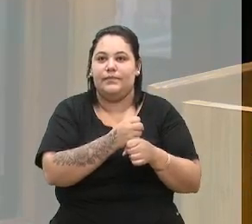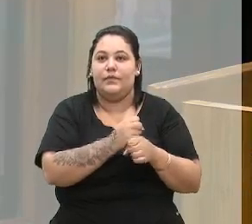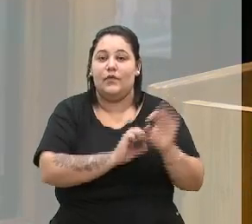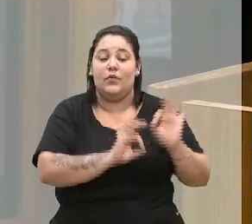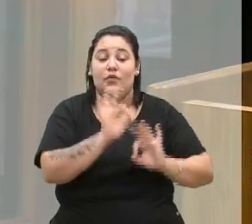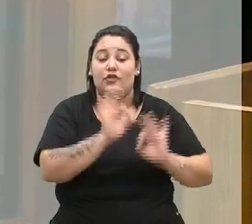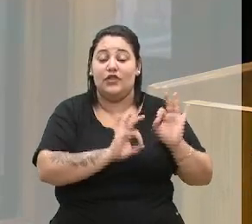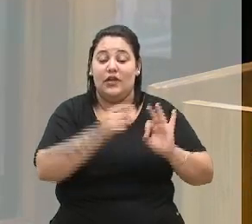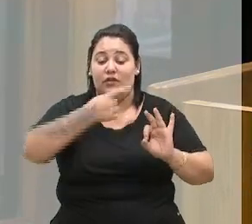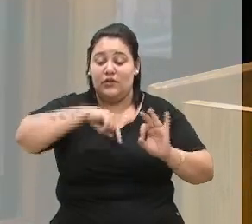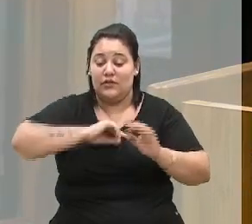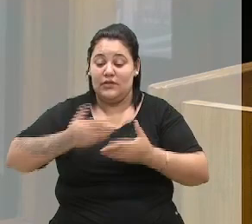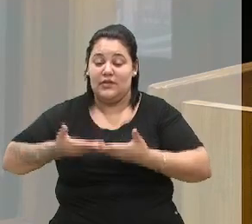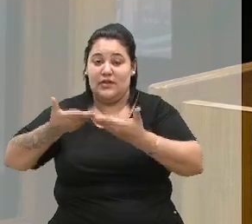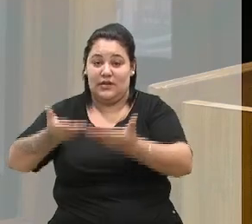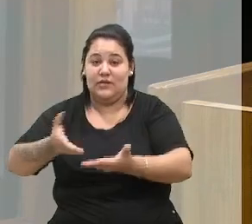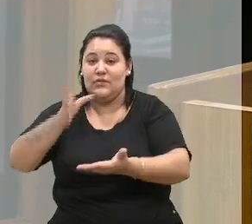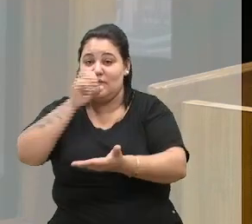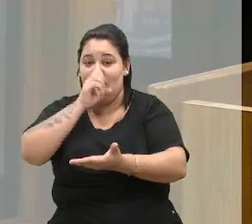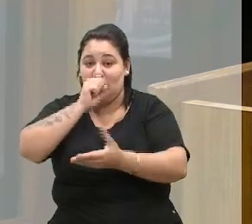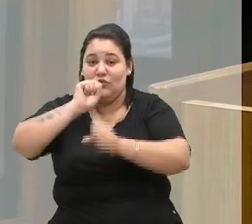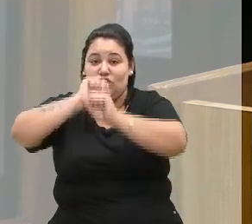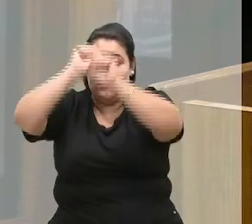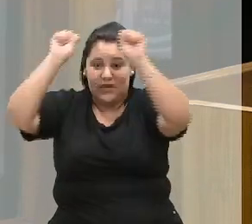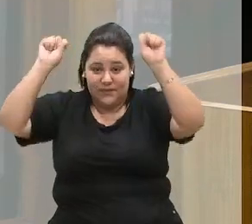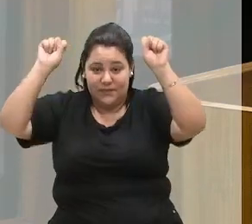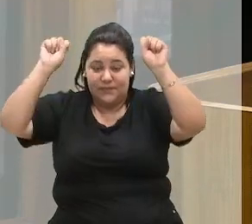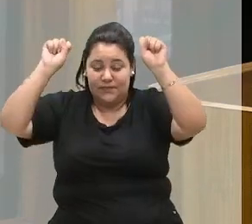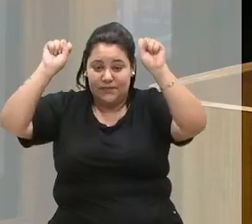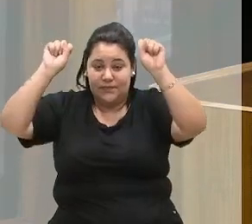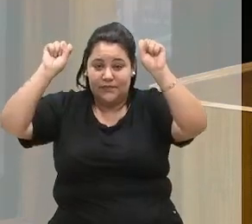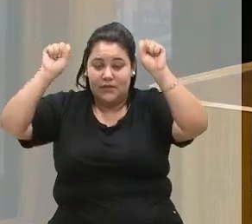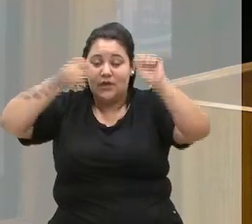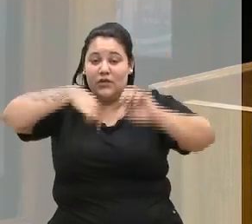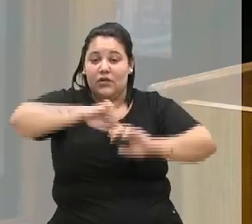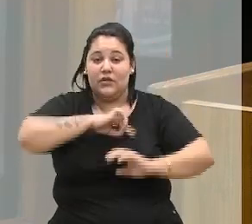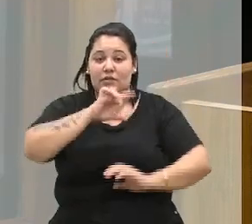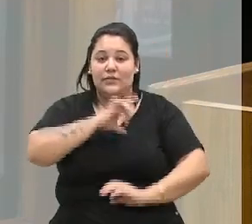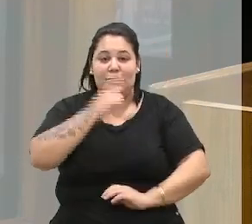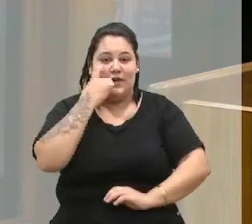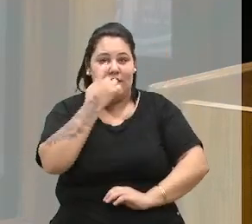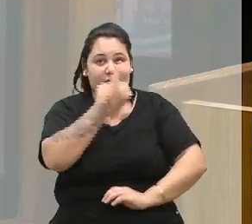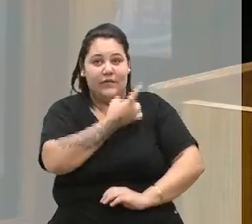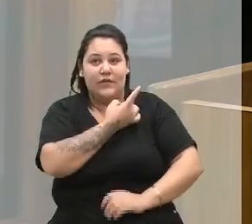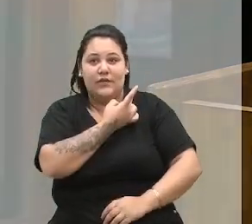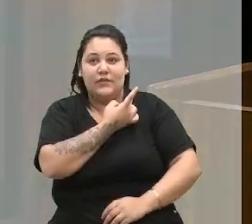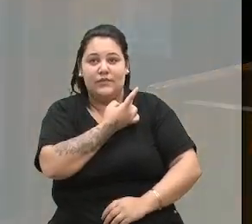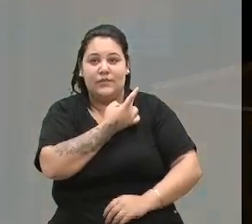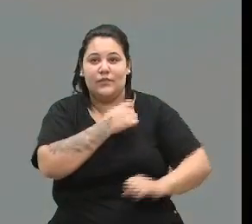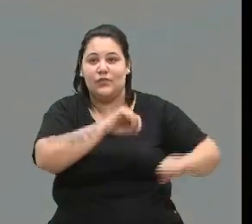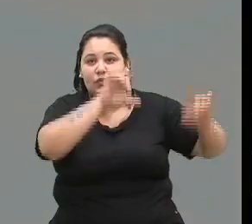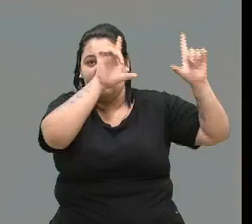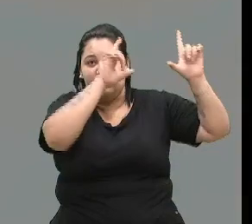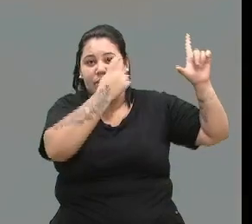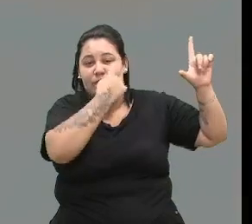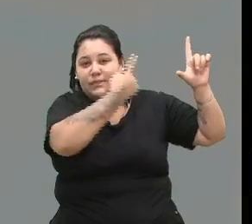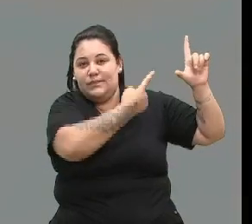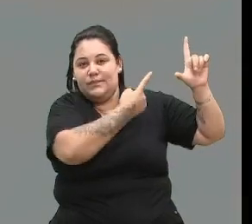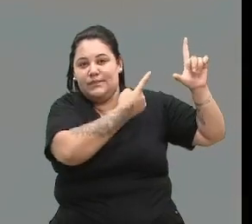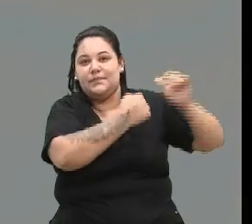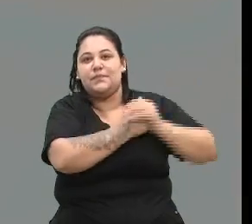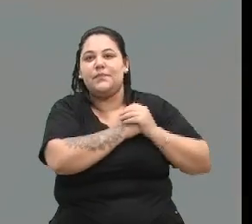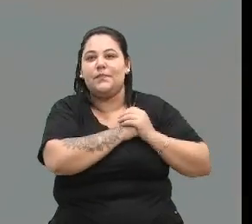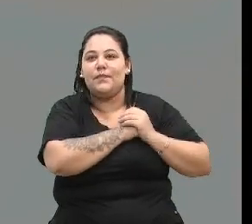nós entregamos agora sábado pela manhã. Nós estamos ali vendo, agora estão vendo no telão, abrindo